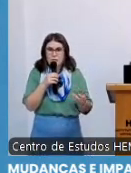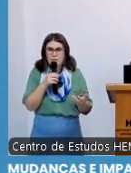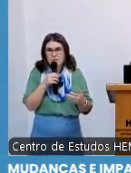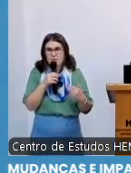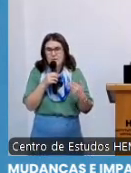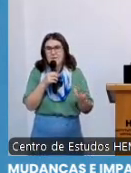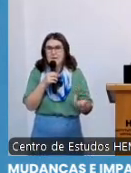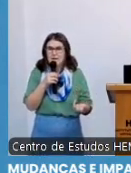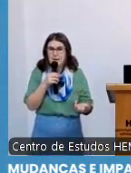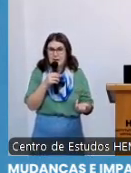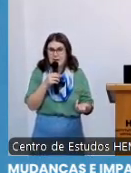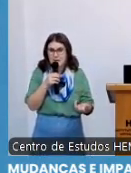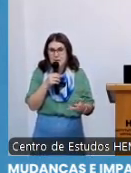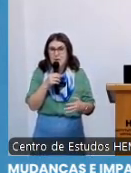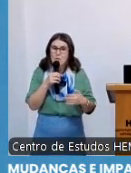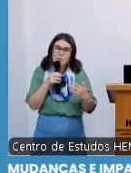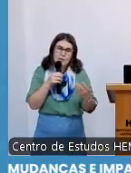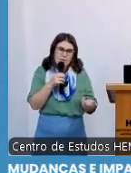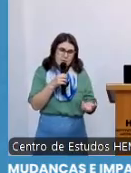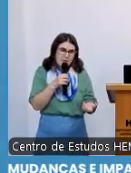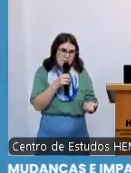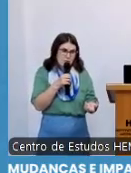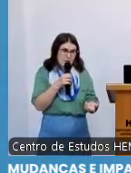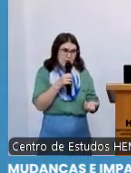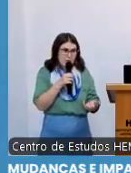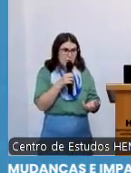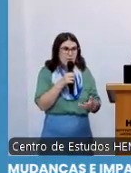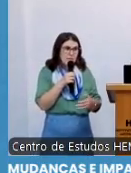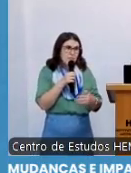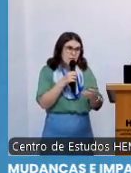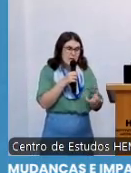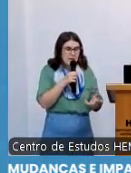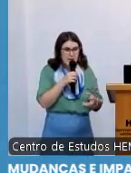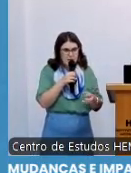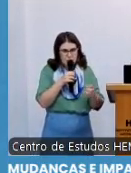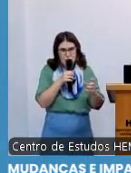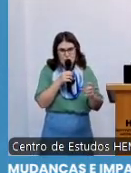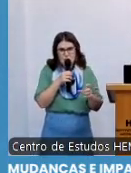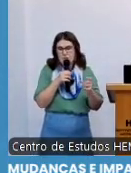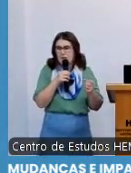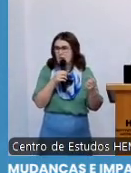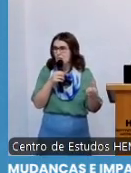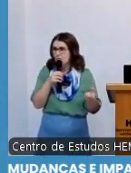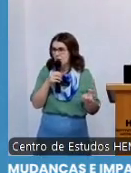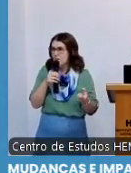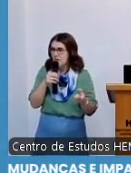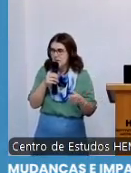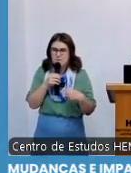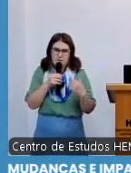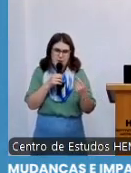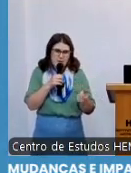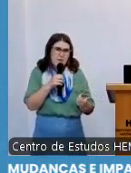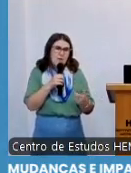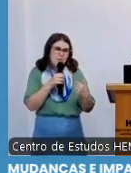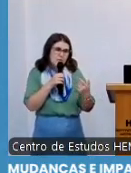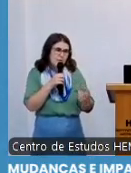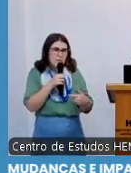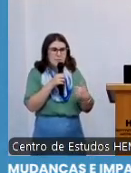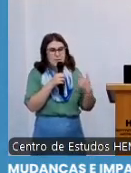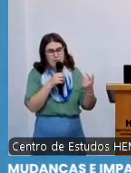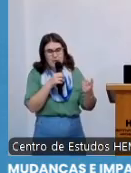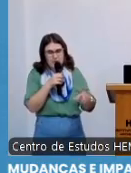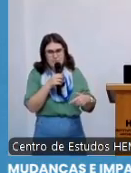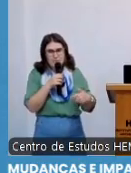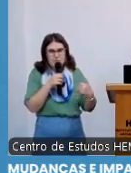essa composição que será dada por esse edital, e no decreto já tem algumas pistas, vai ser